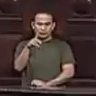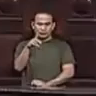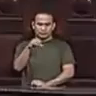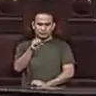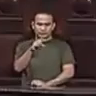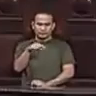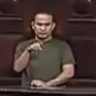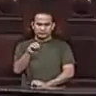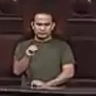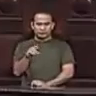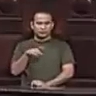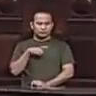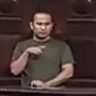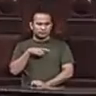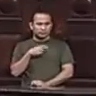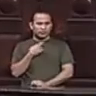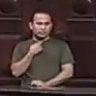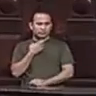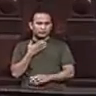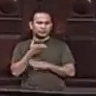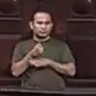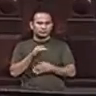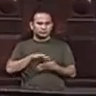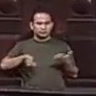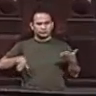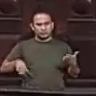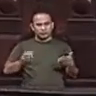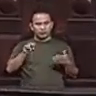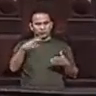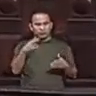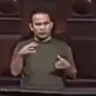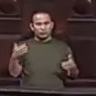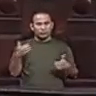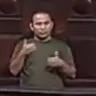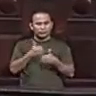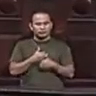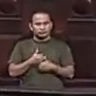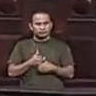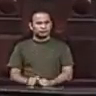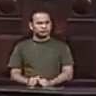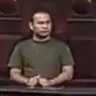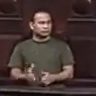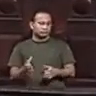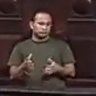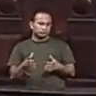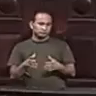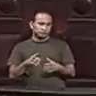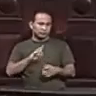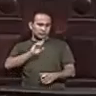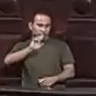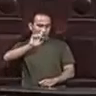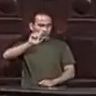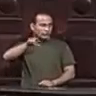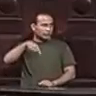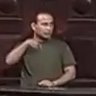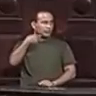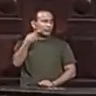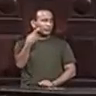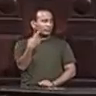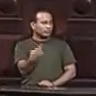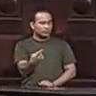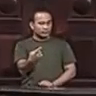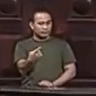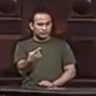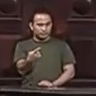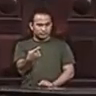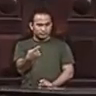sejam necessárias ao seu trâmite, não poderão ser retiradas ou acrescidas após respectiva... publicação.